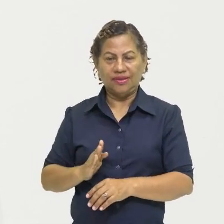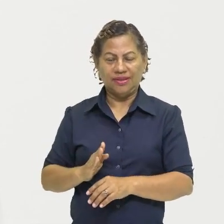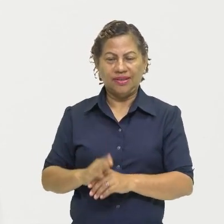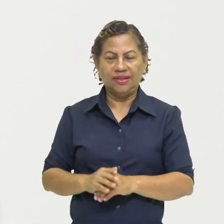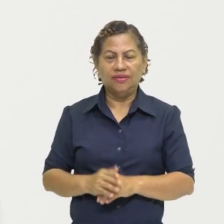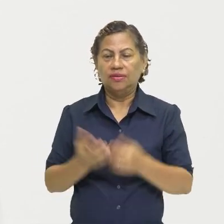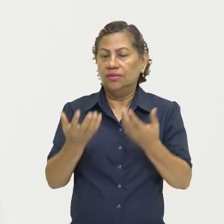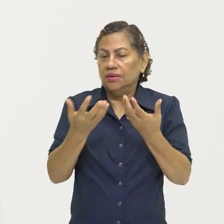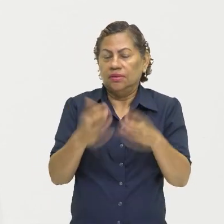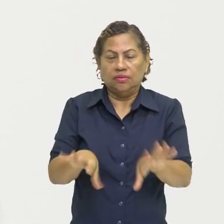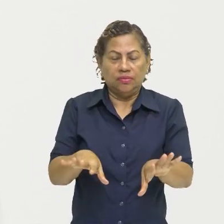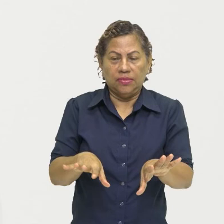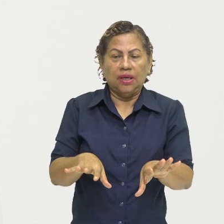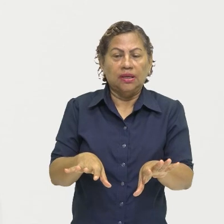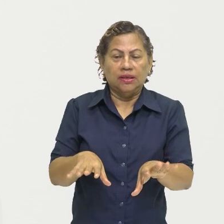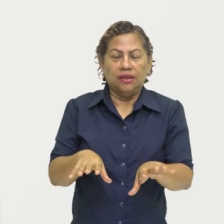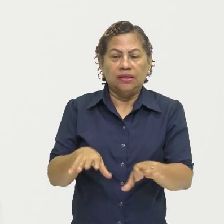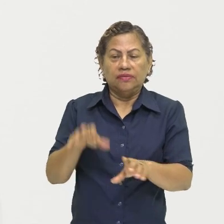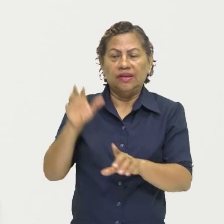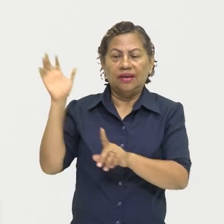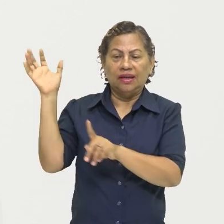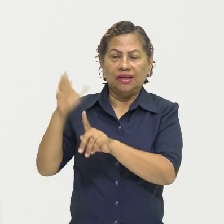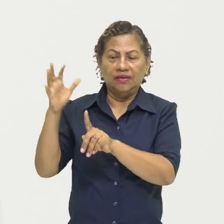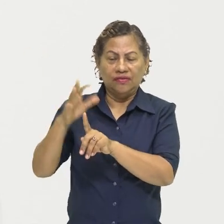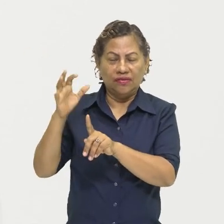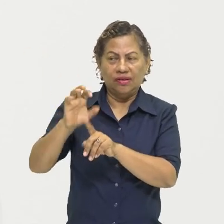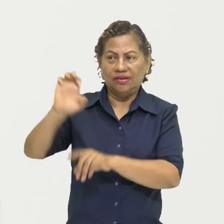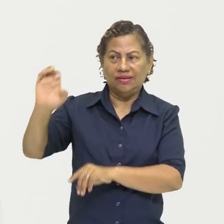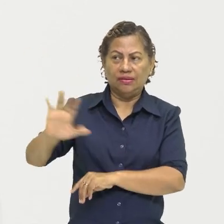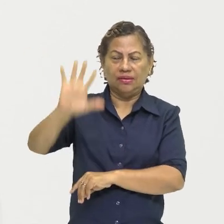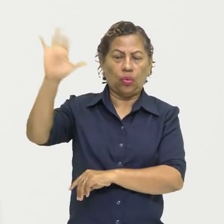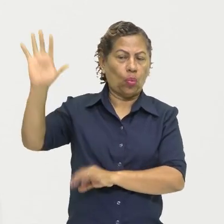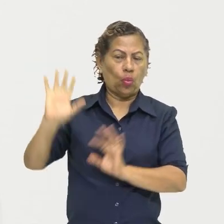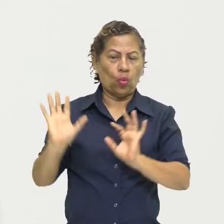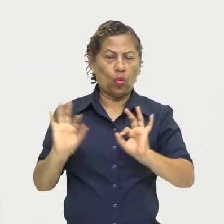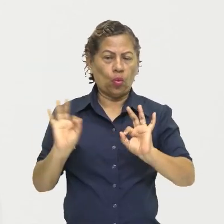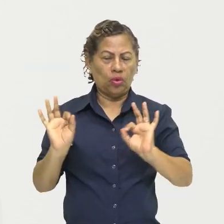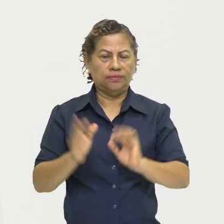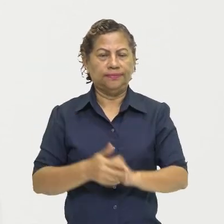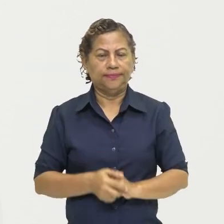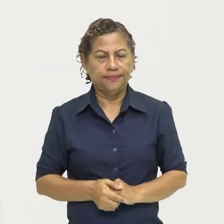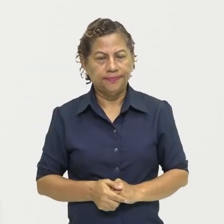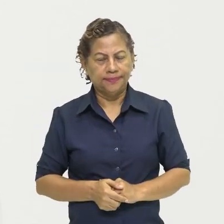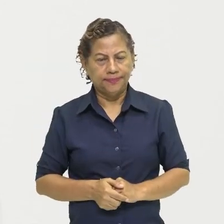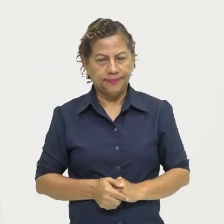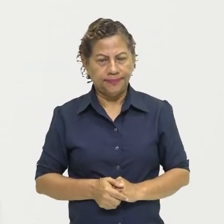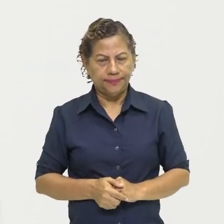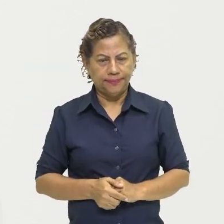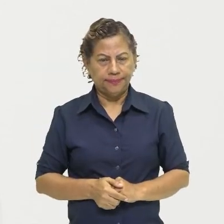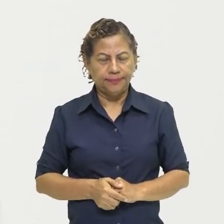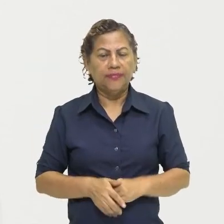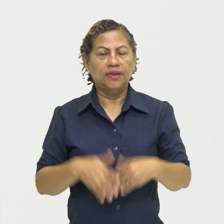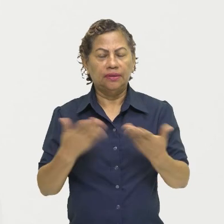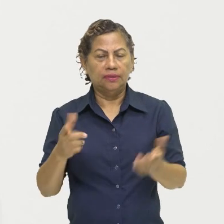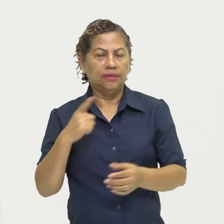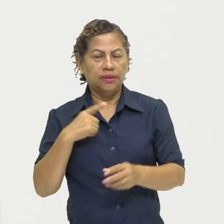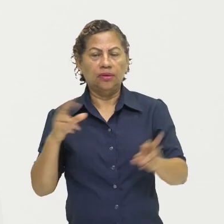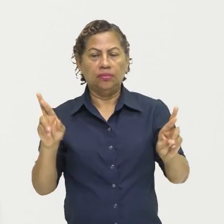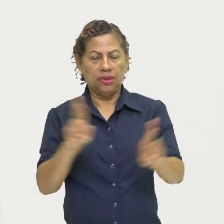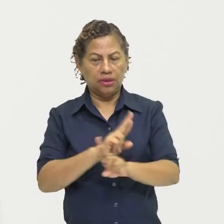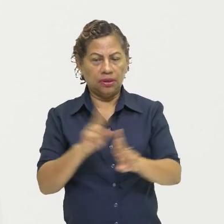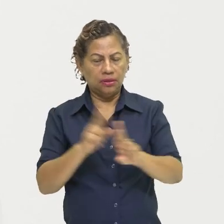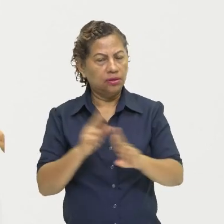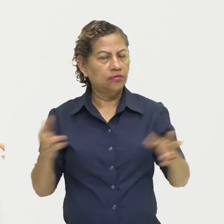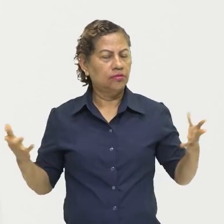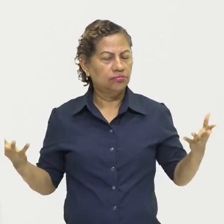influência da cultura europeia. Então, ele possui uma narrativa de caráter mítico, fantástico,